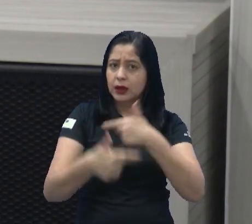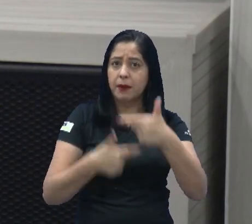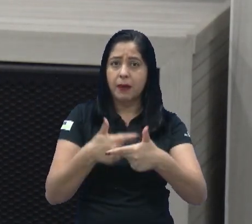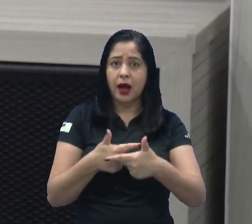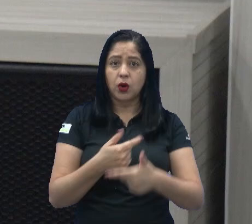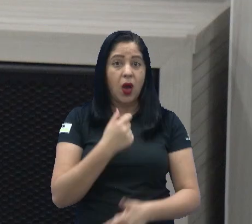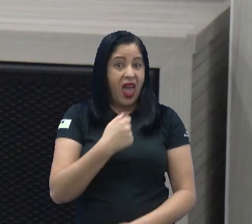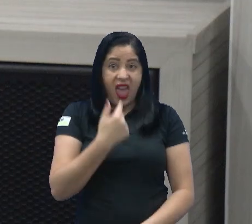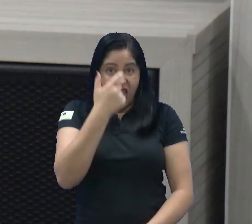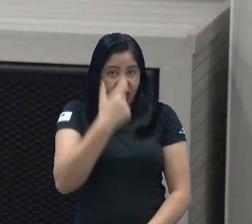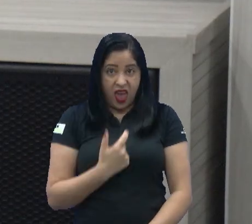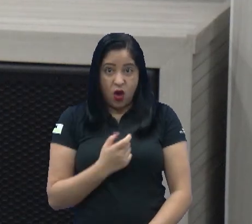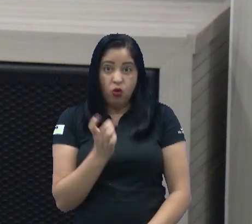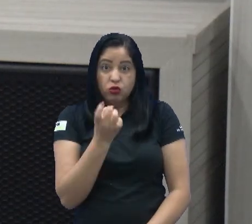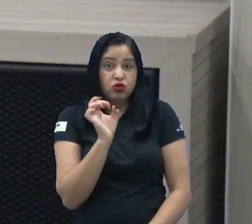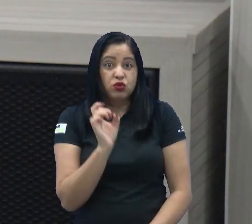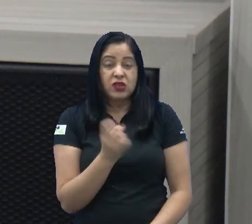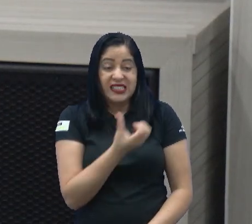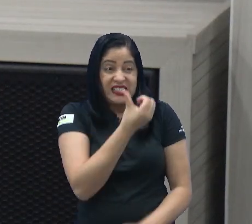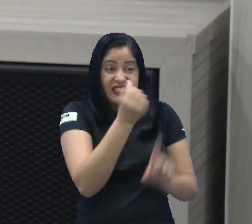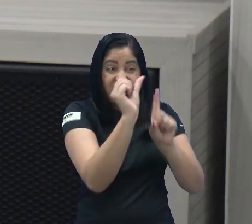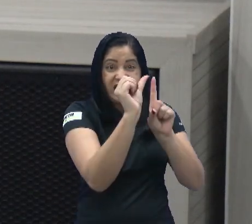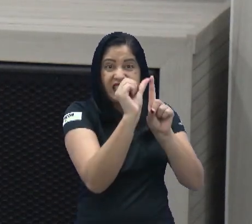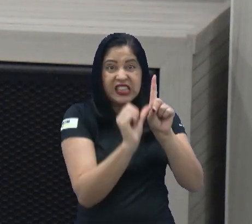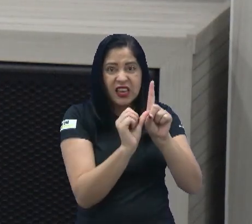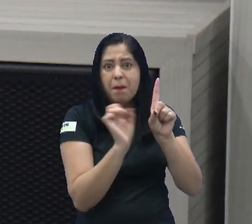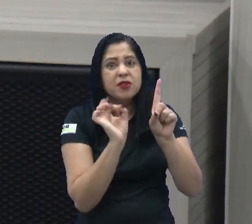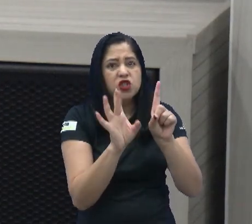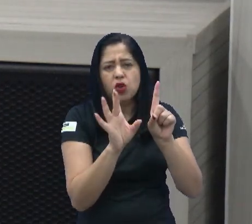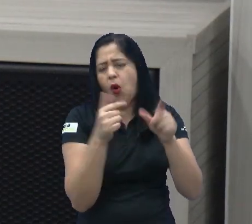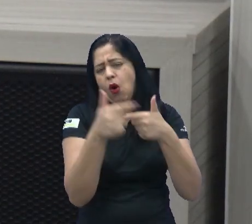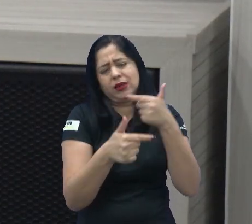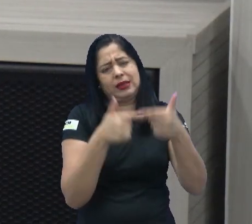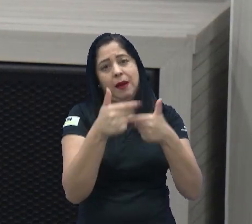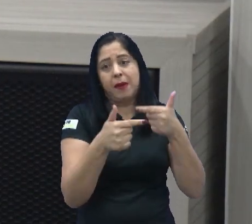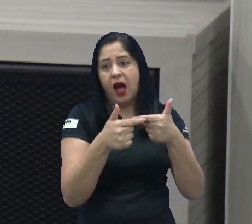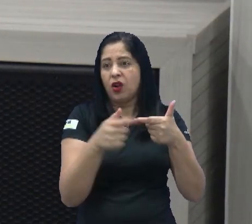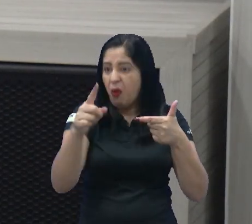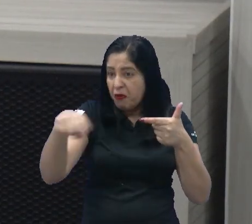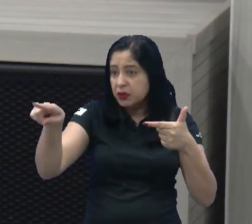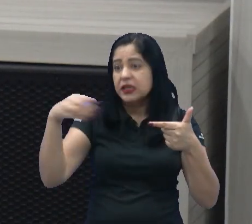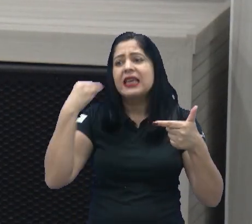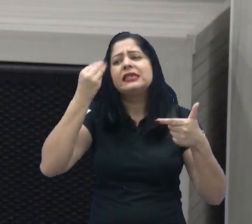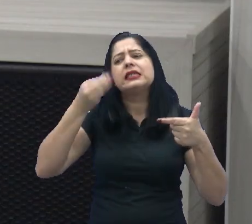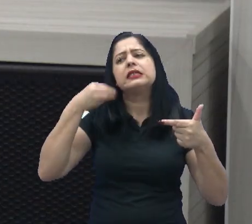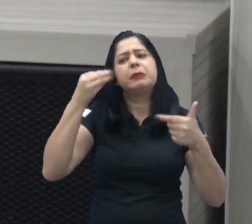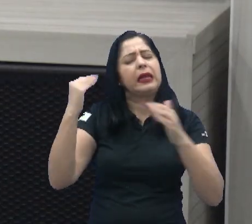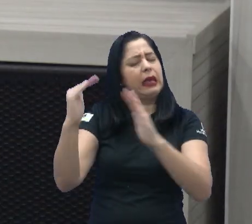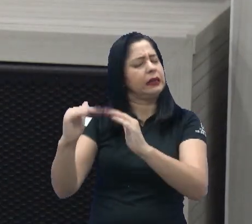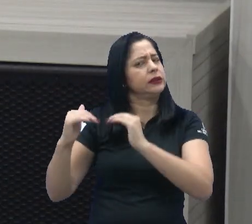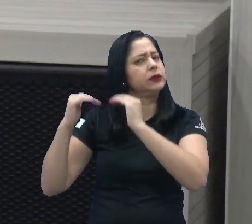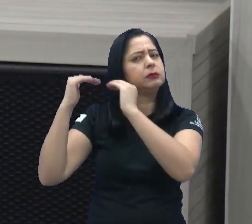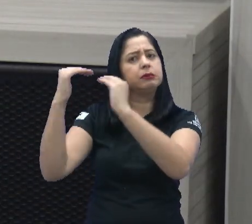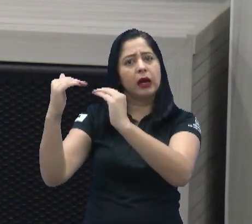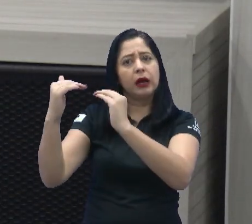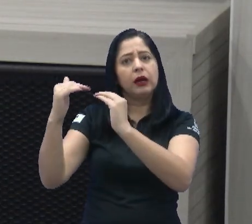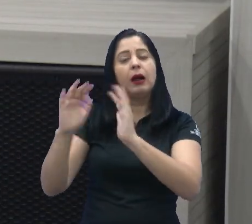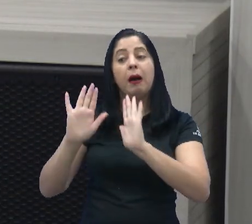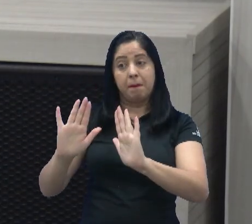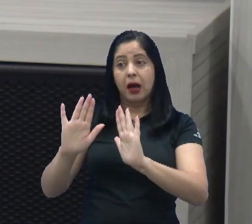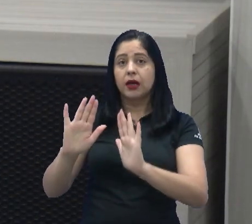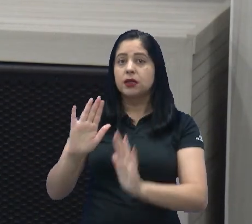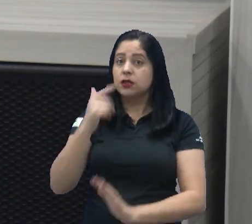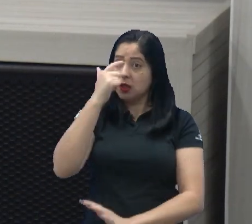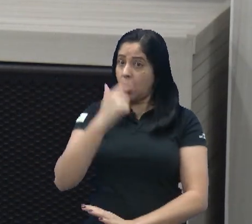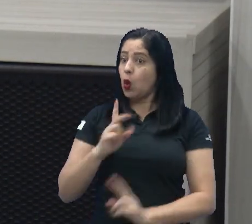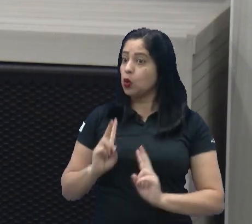meses de mandato aqui, vossas excelências aqui que têm muito mais experiência, né, aqui nesta casa, mas tenho aprendido muito e me colocado sempre à